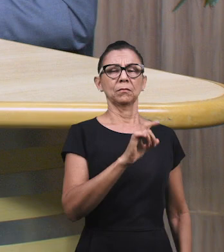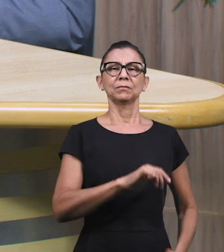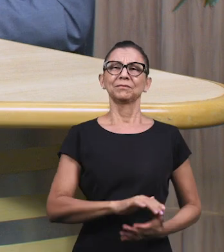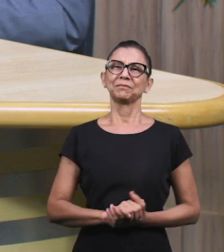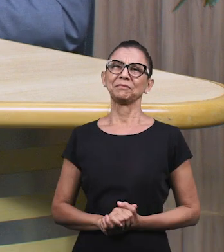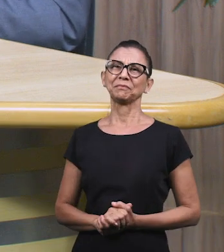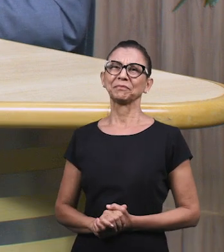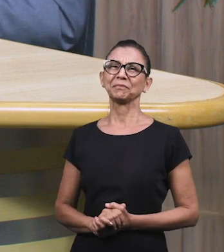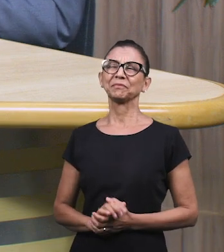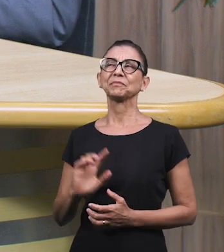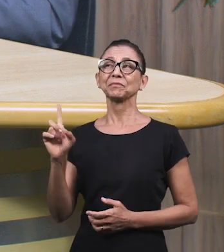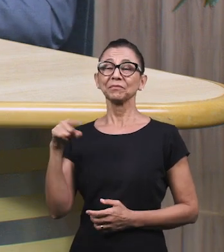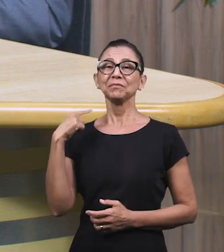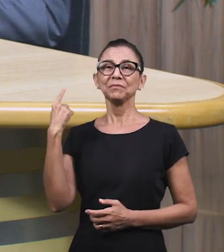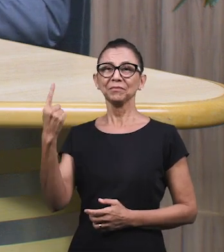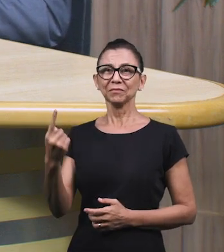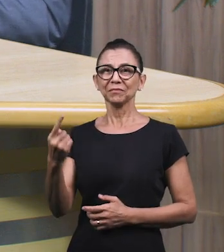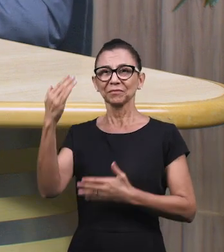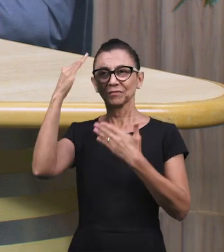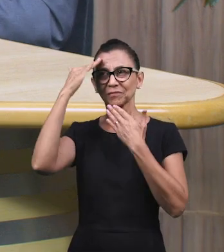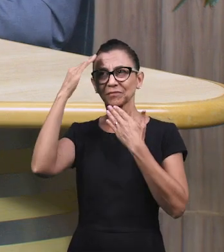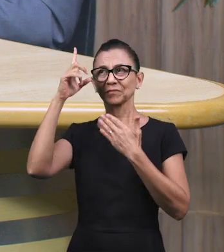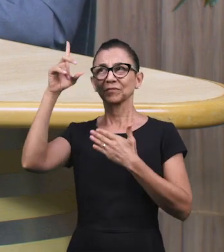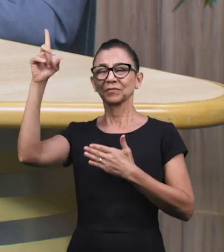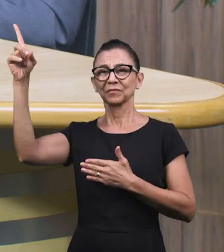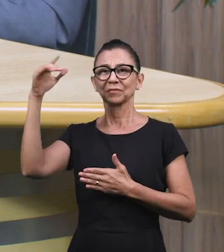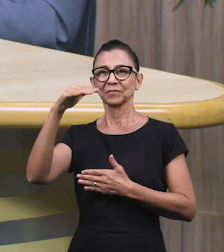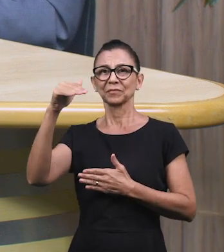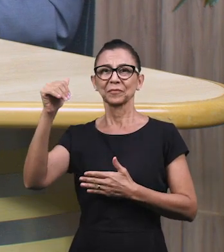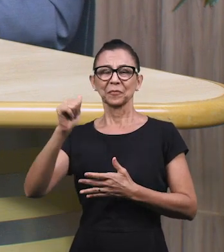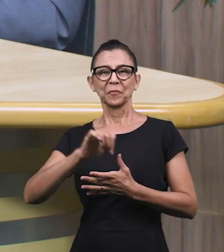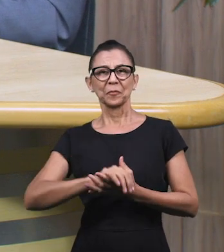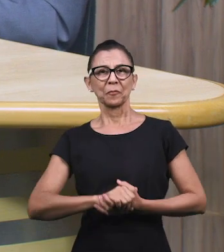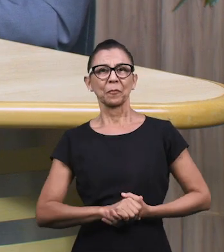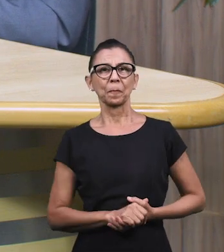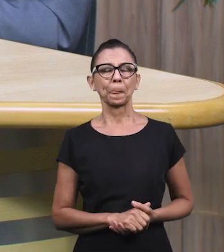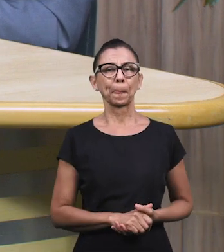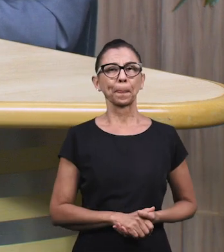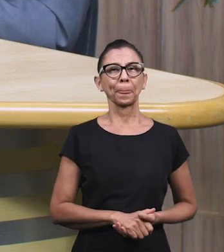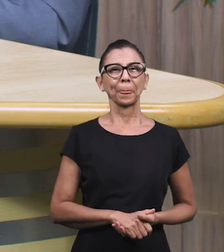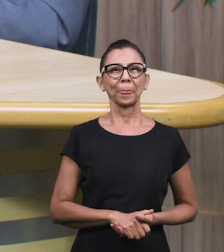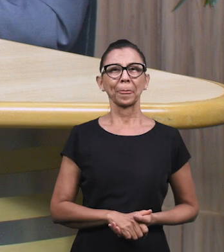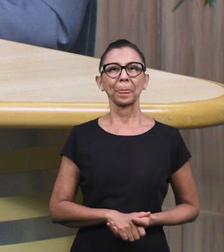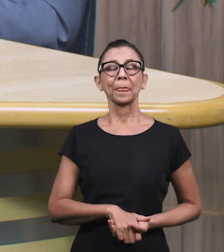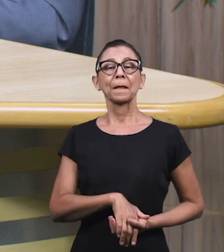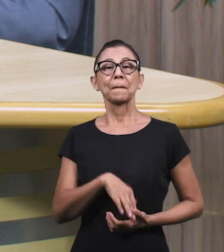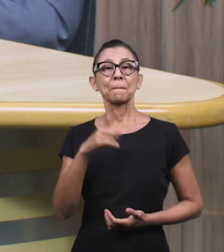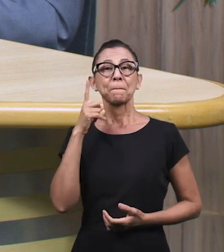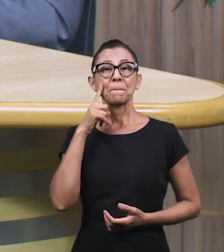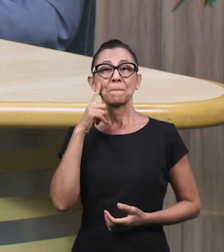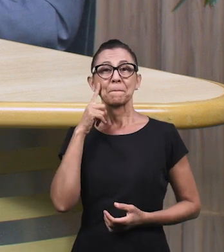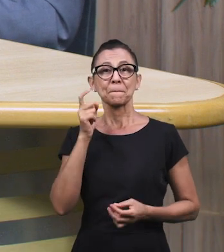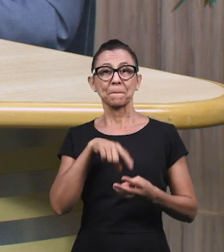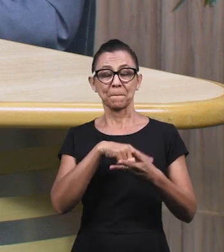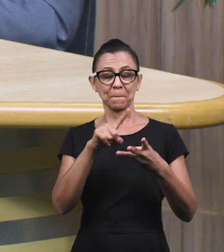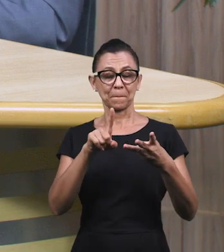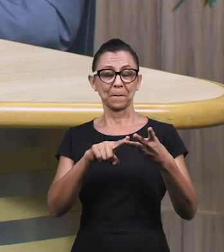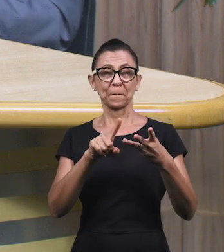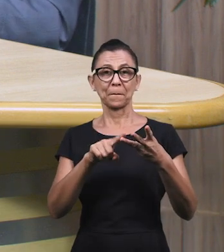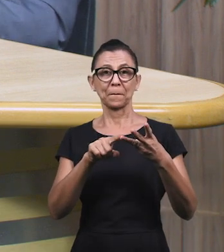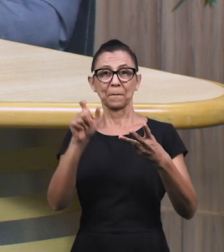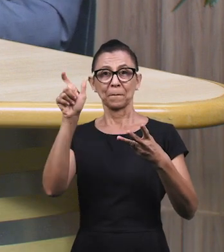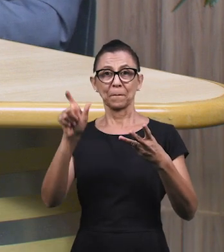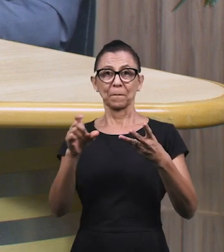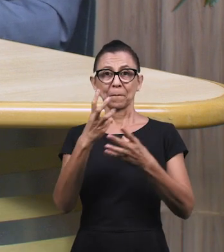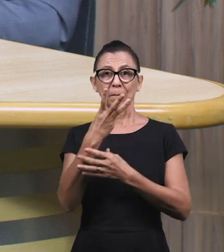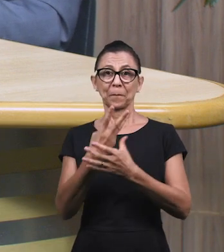graças a Deus, aceitamos o chamado. Acabou aí? Não acabou não, porque agora vem a terceira pessoa da Trindade, que sem ela, nós não chegamos